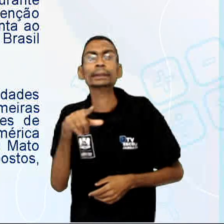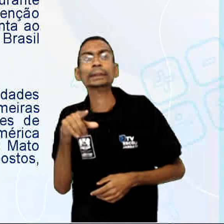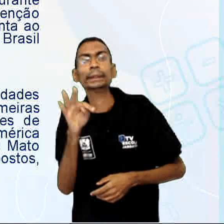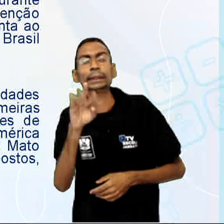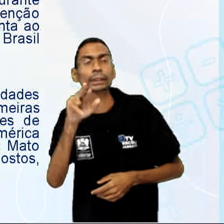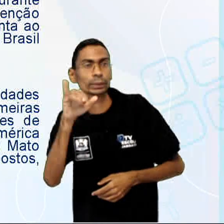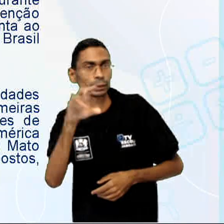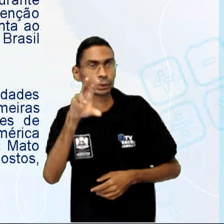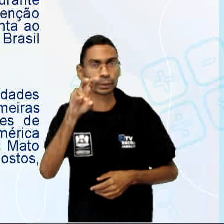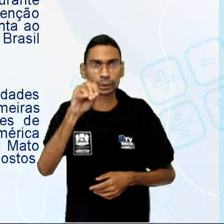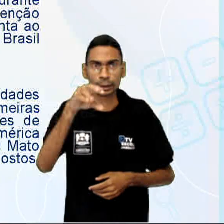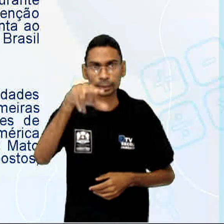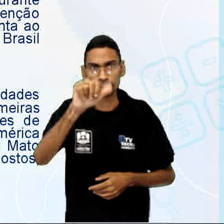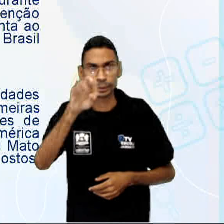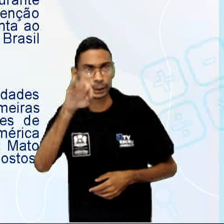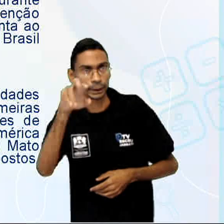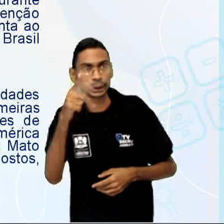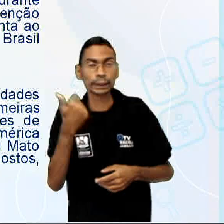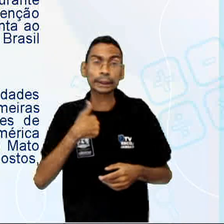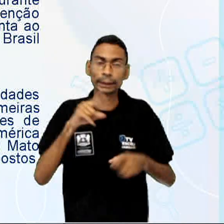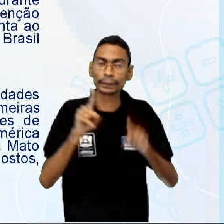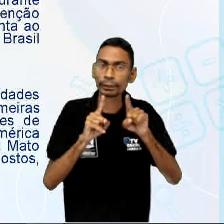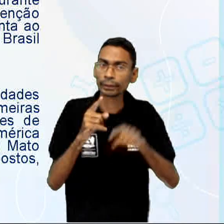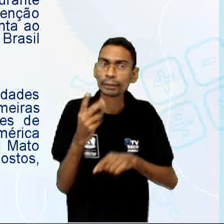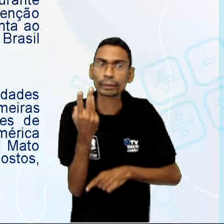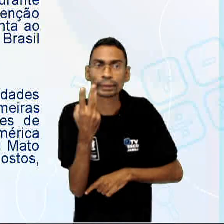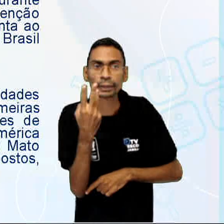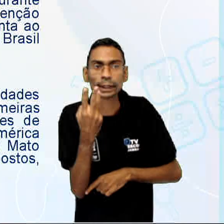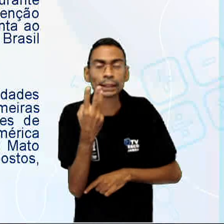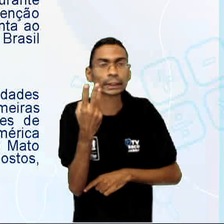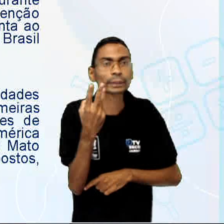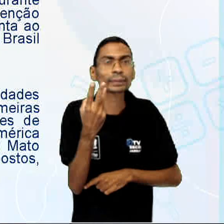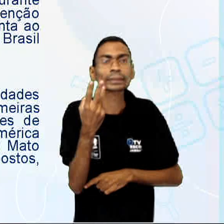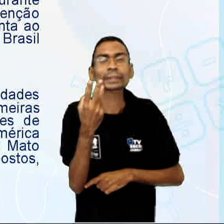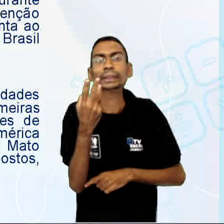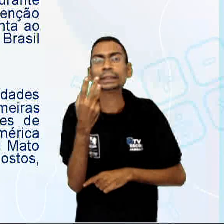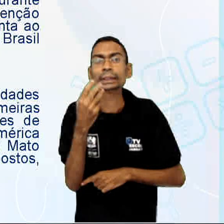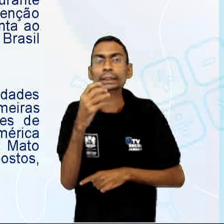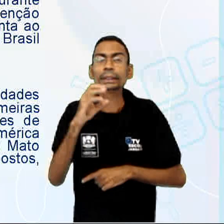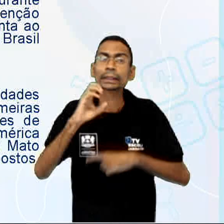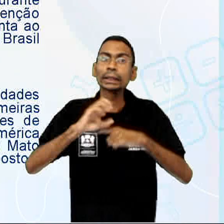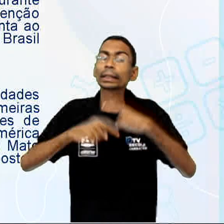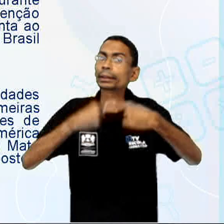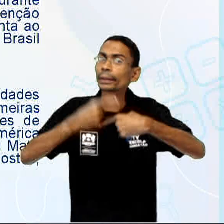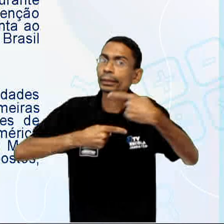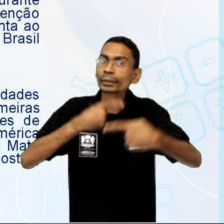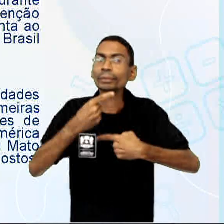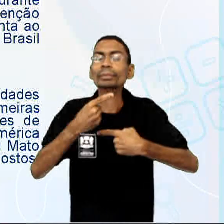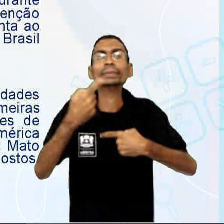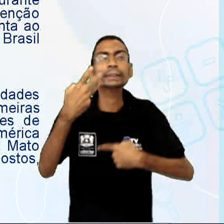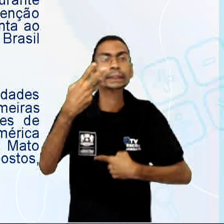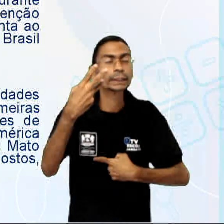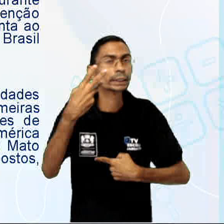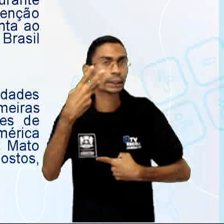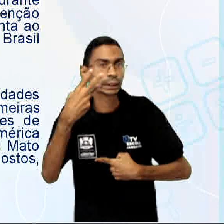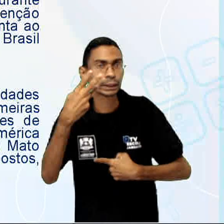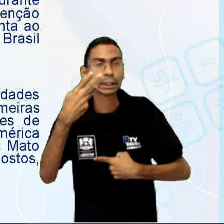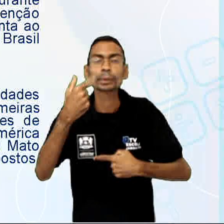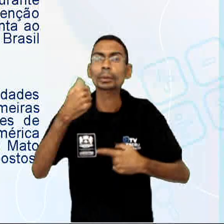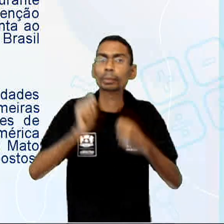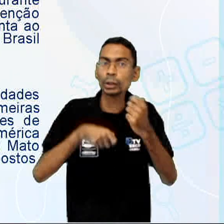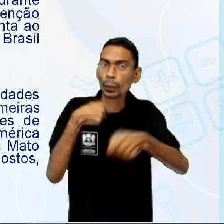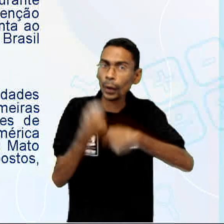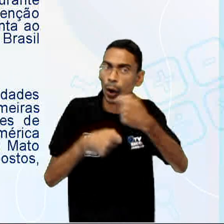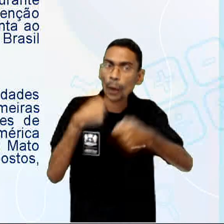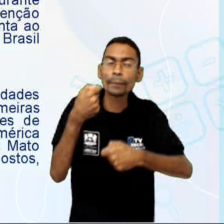a economia colonial em 3 grandes ciclos, momentos, tá? Econômicos. Ciclo do pau-brasil,